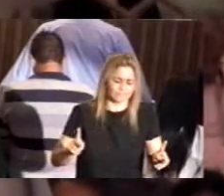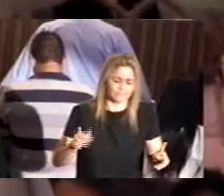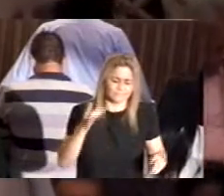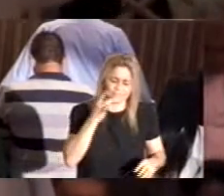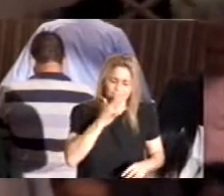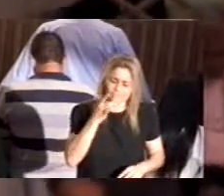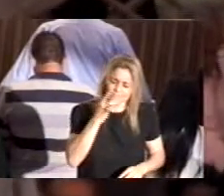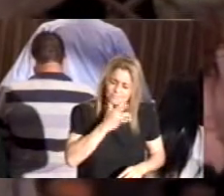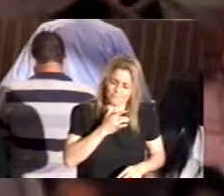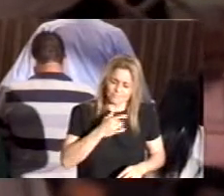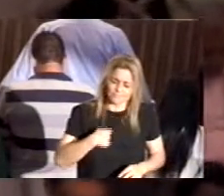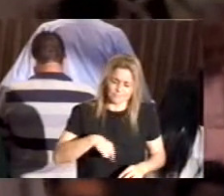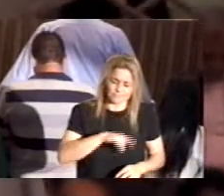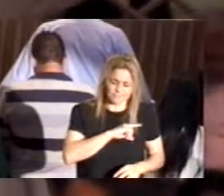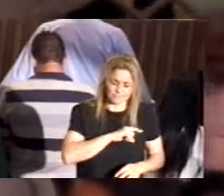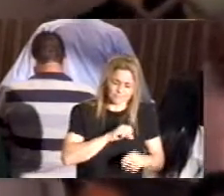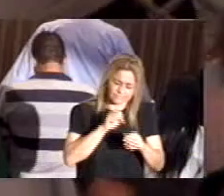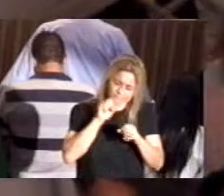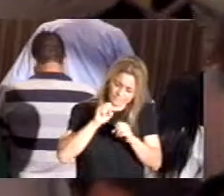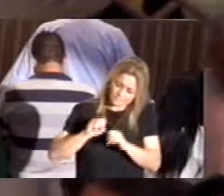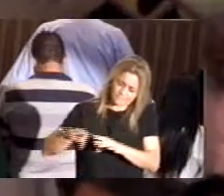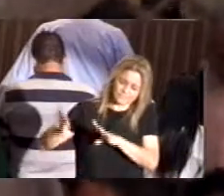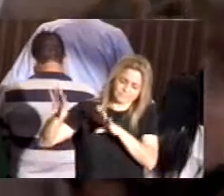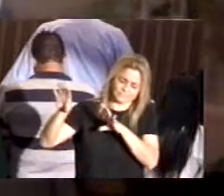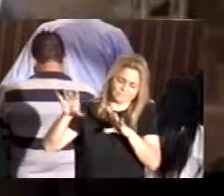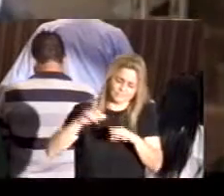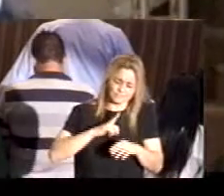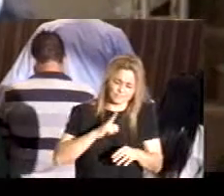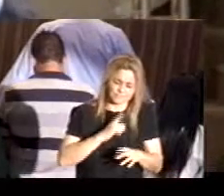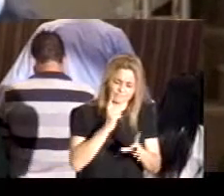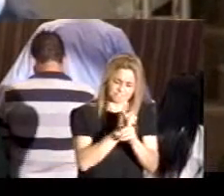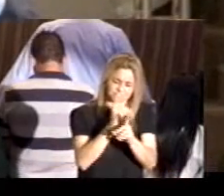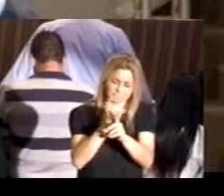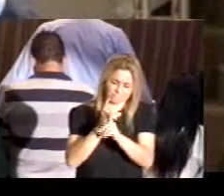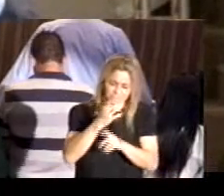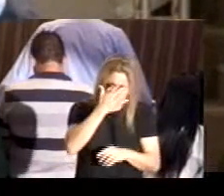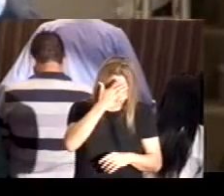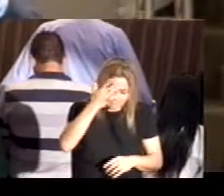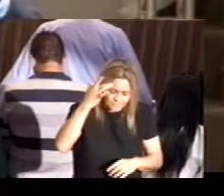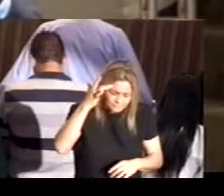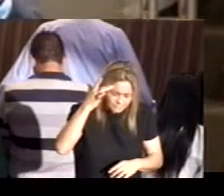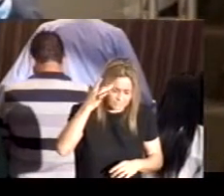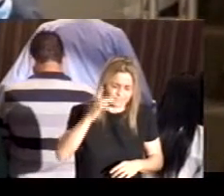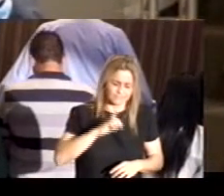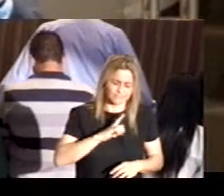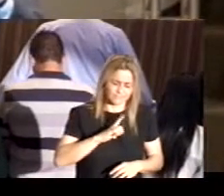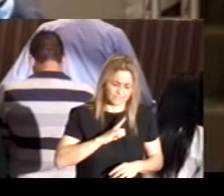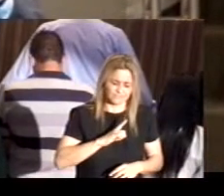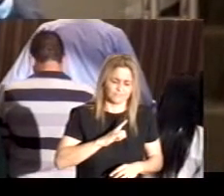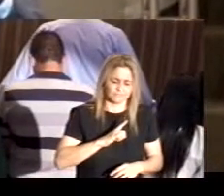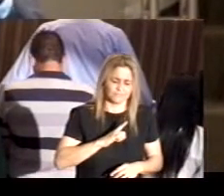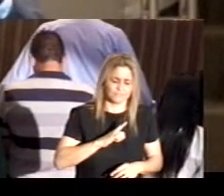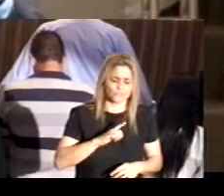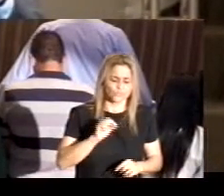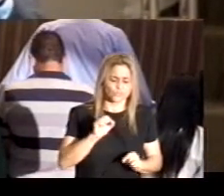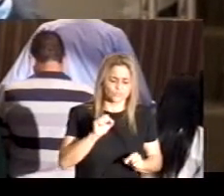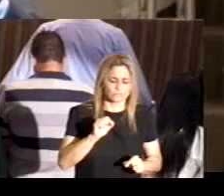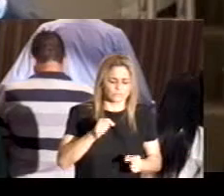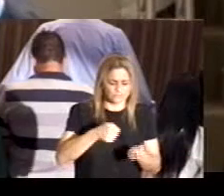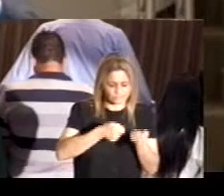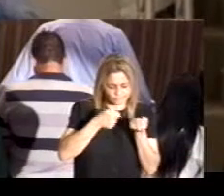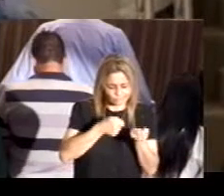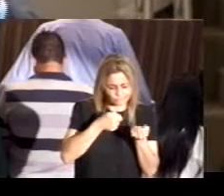sair por essa porta, a gente vai encontrar as mesmas pessoas, a gente vai encontrar as mesmas provações, as